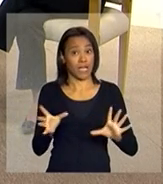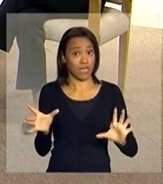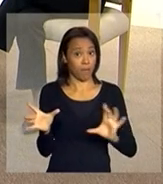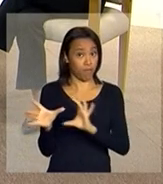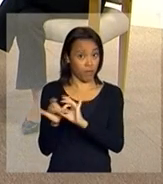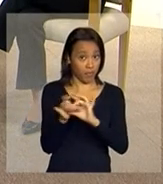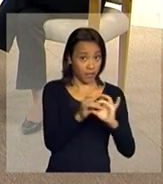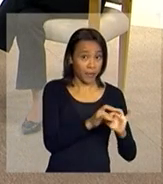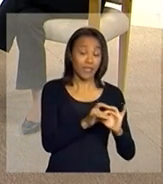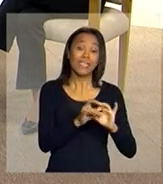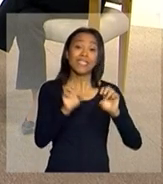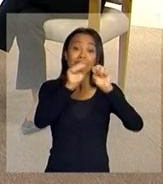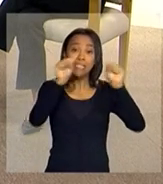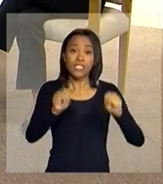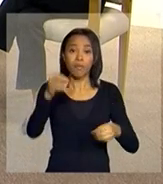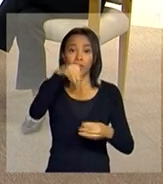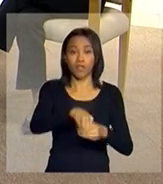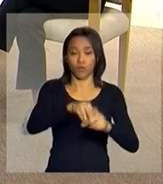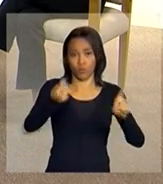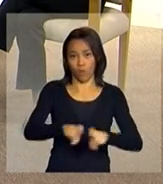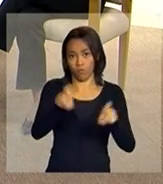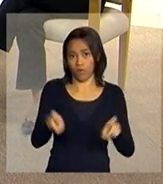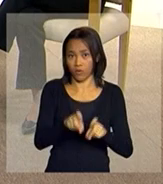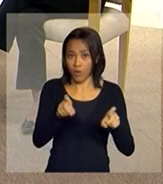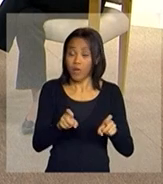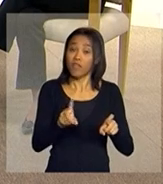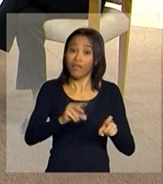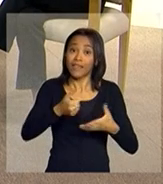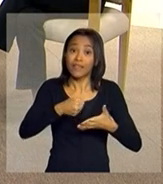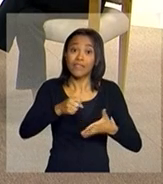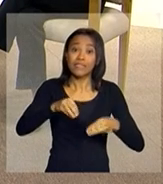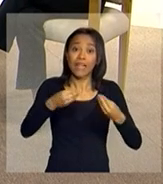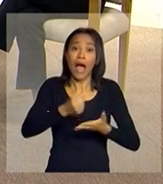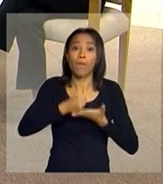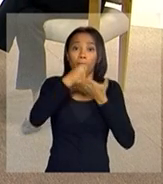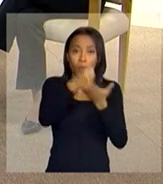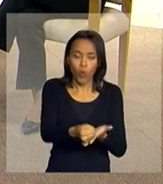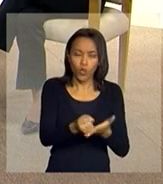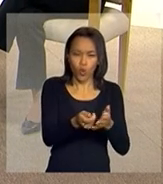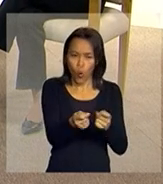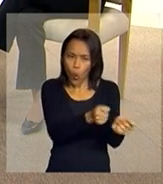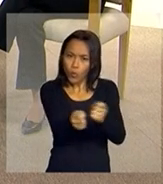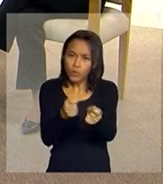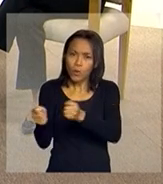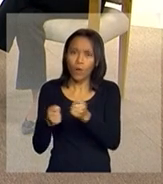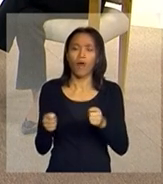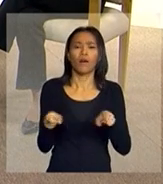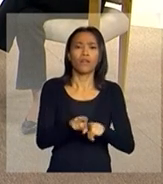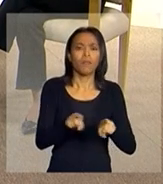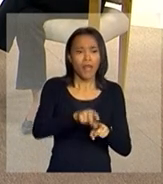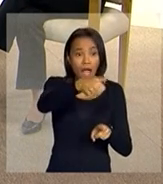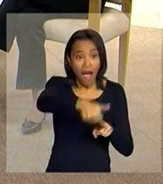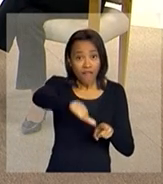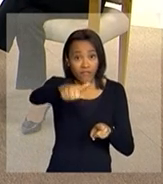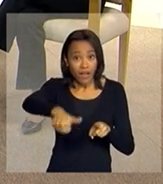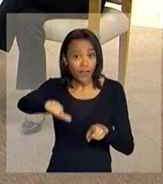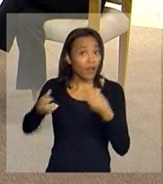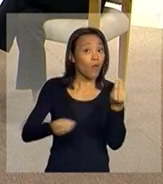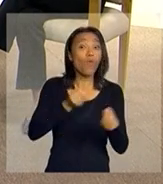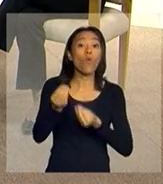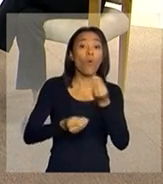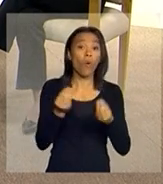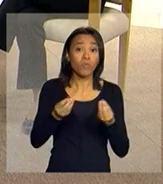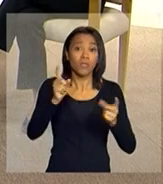computacionais que oferecem suporte à gestão monitoramento e avaliação dos programas e serviços da